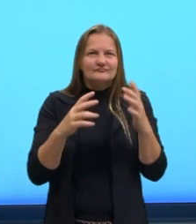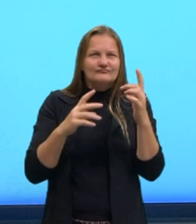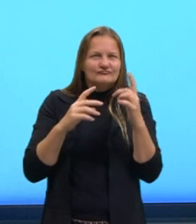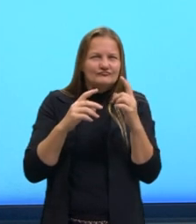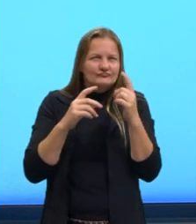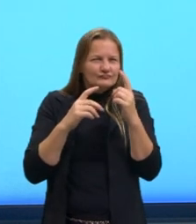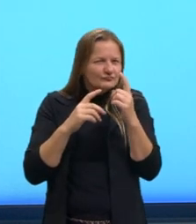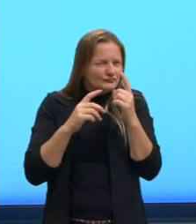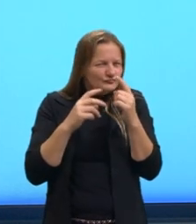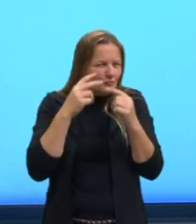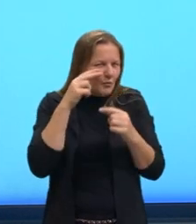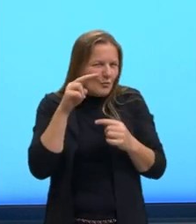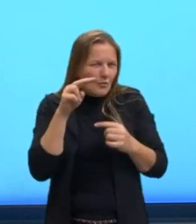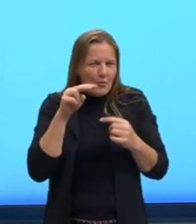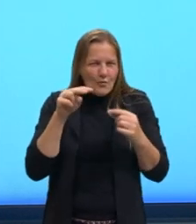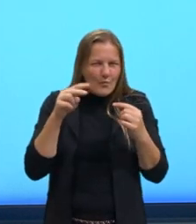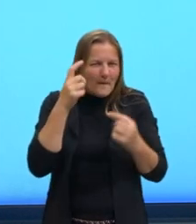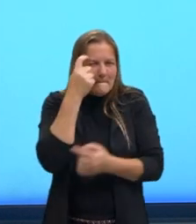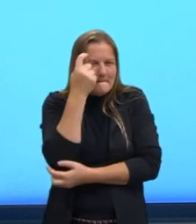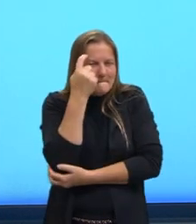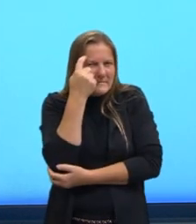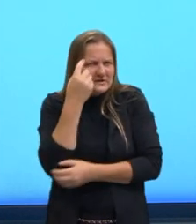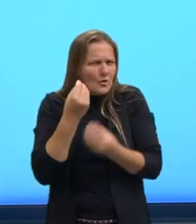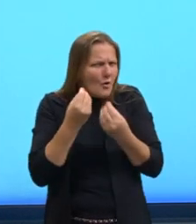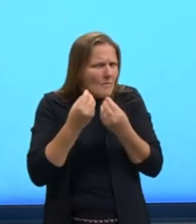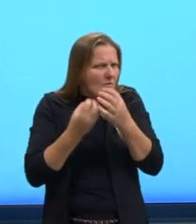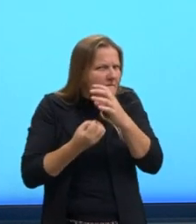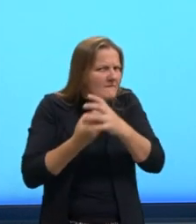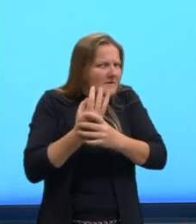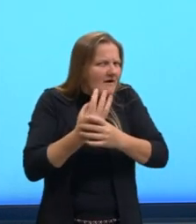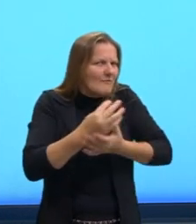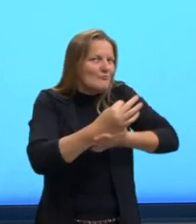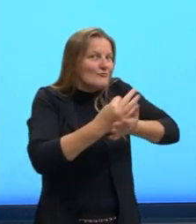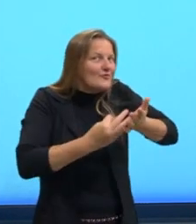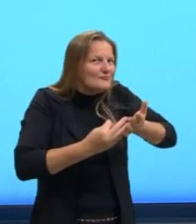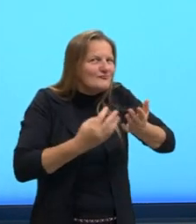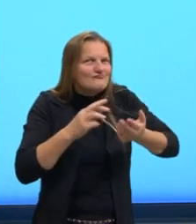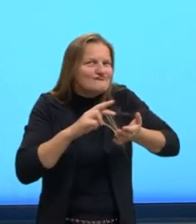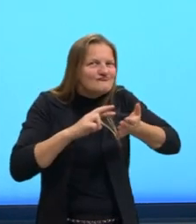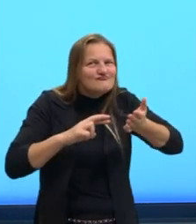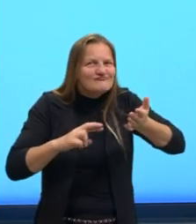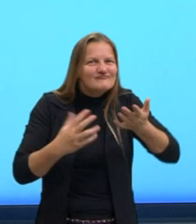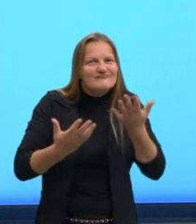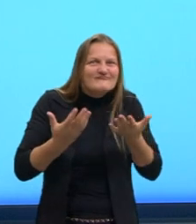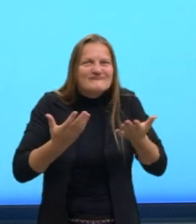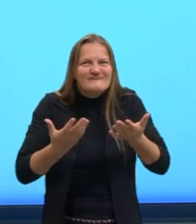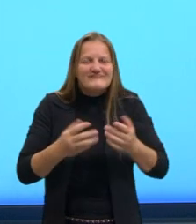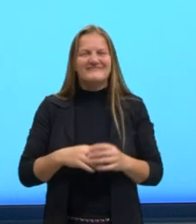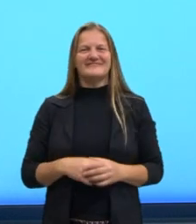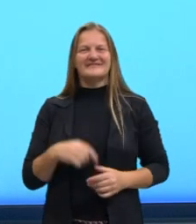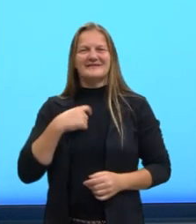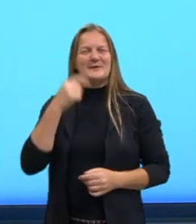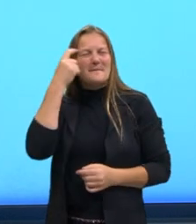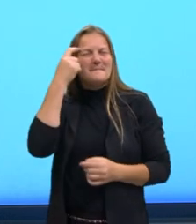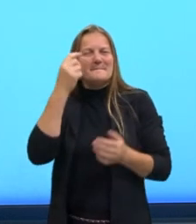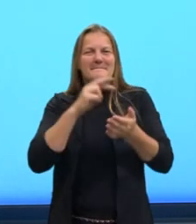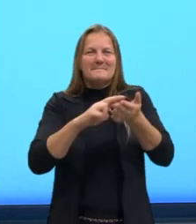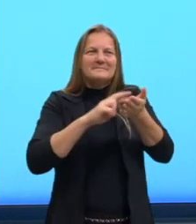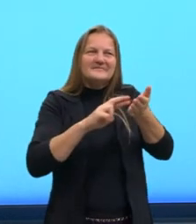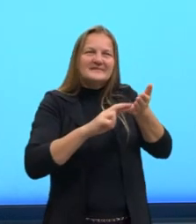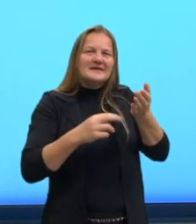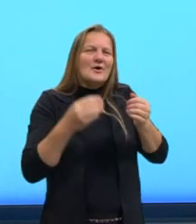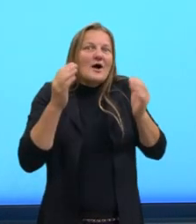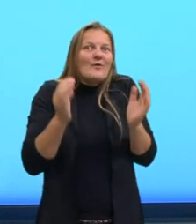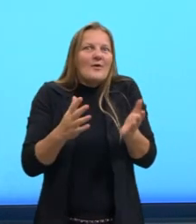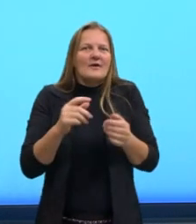com esse m quando a gente pensa em Como produzir esse texto de redação né batom lá no texto de redação